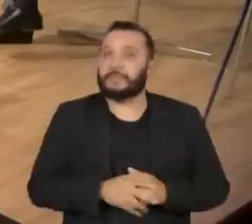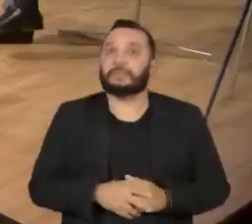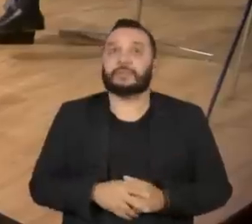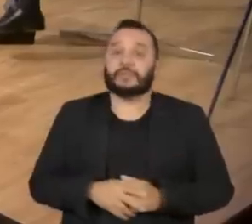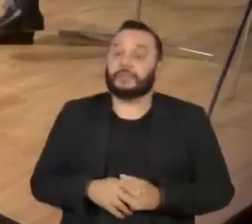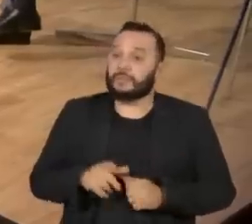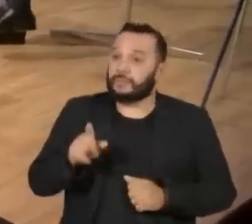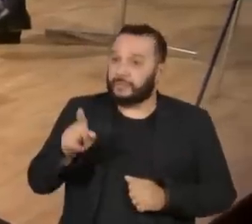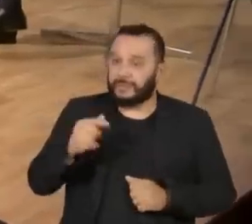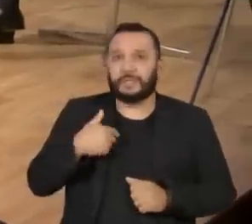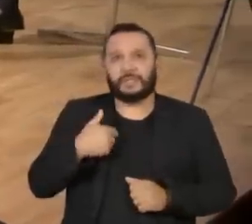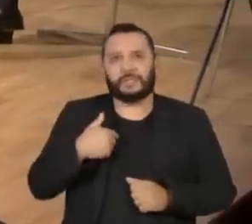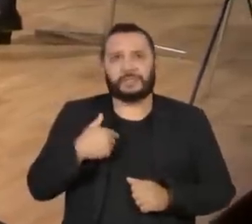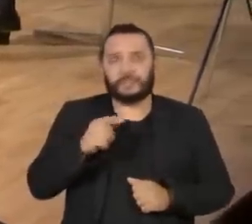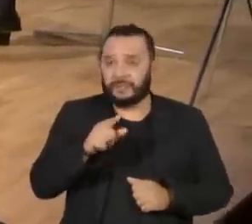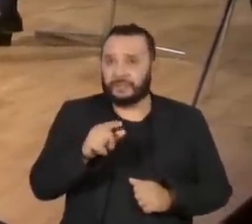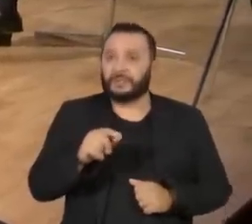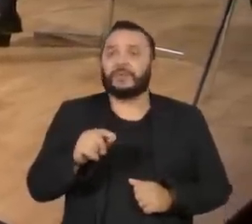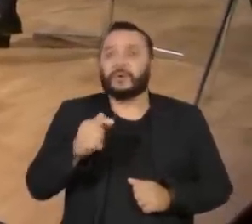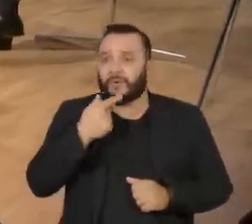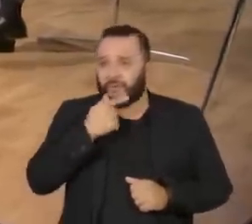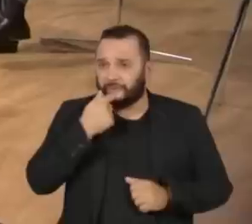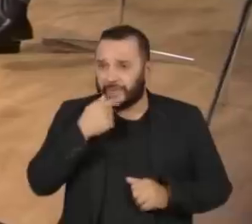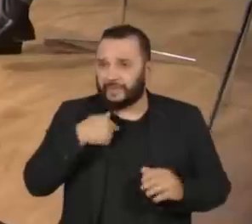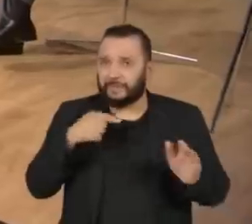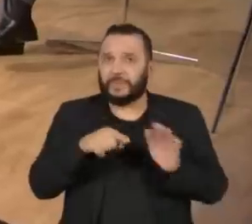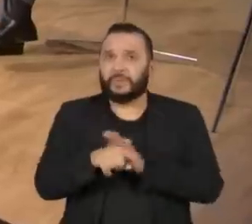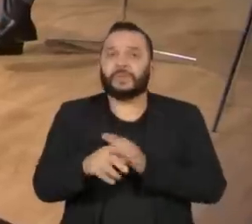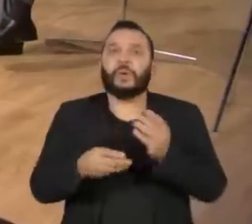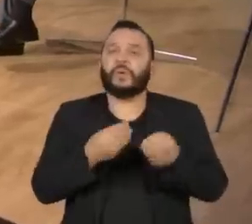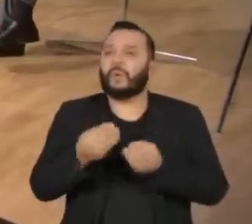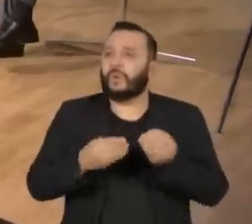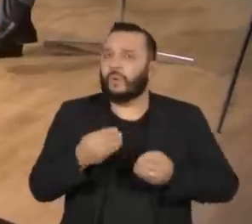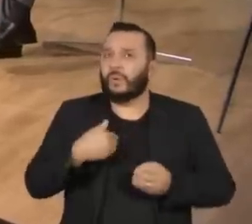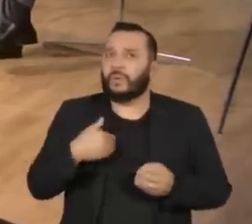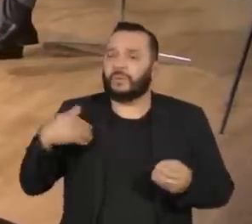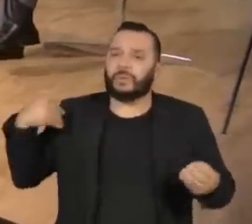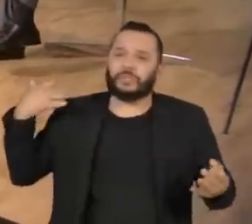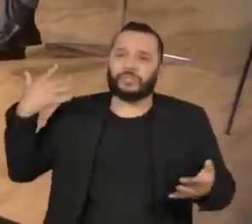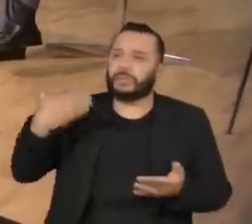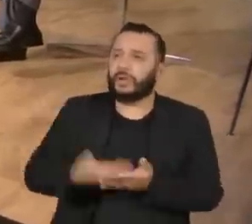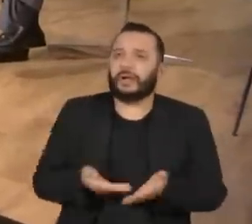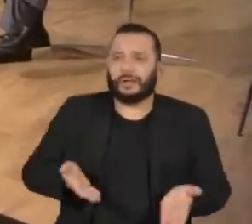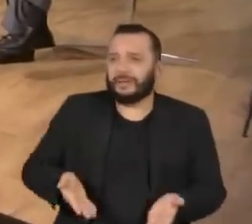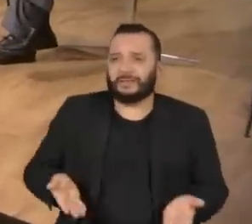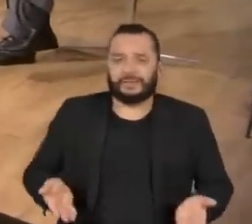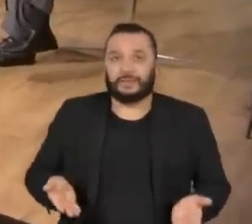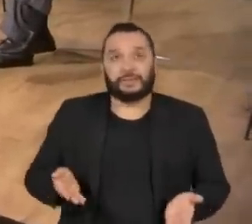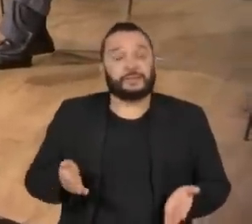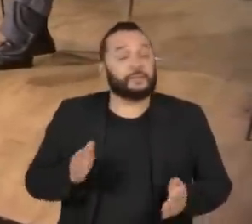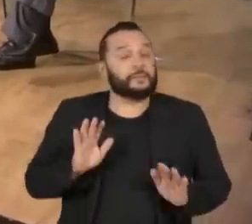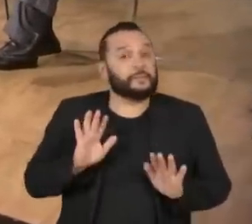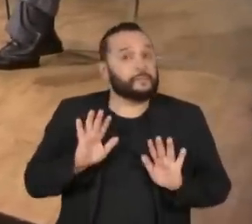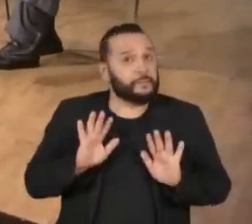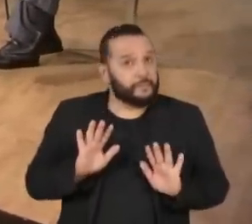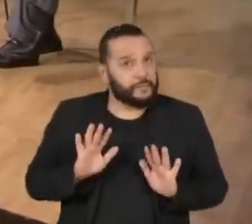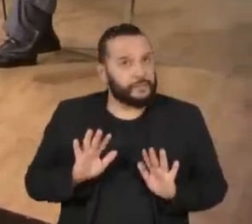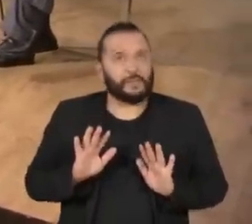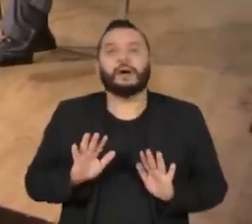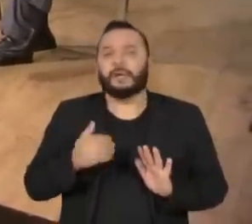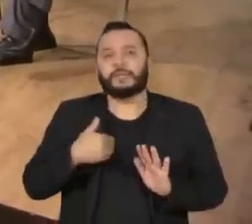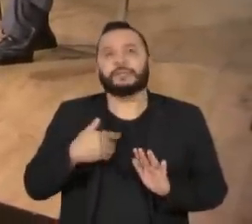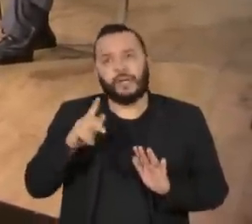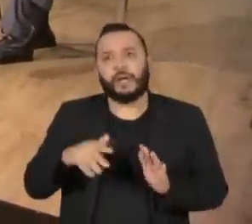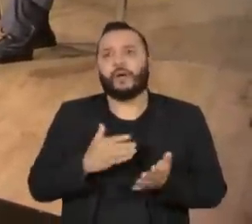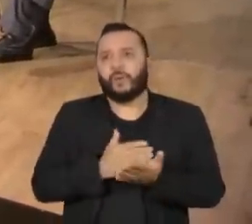Vocês identificam aí o começo, porque o Villa tinha deixado uma pergunta no ar, né? Como chegamos até aqui? Muitos identificam neste ponto o começo desse